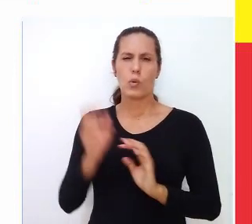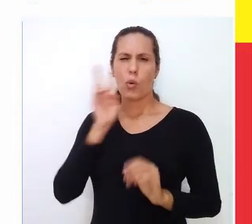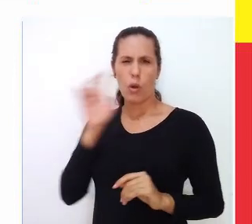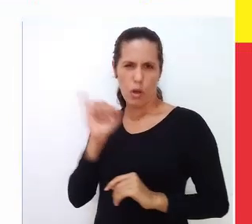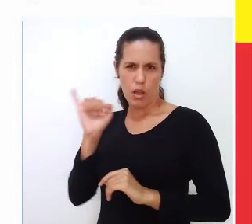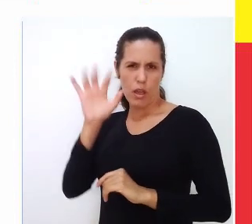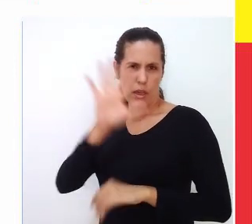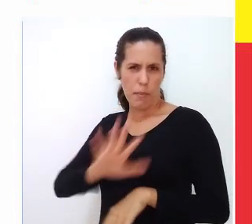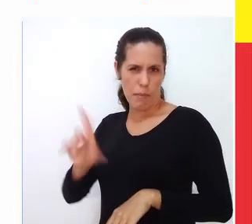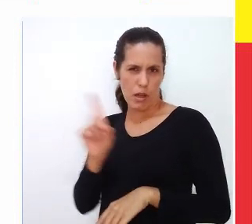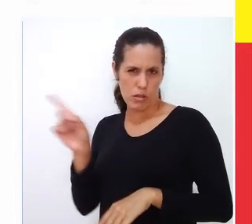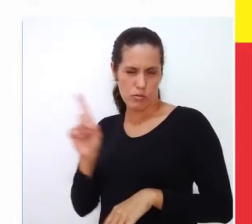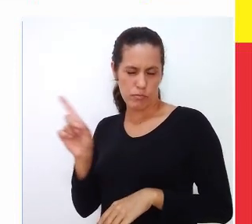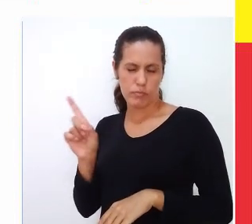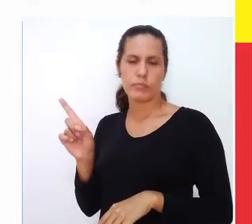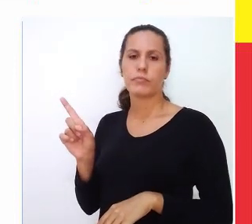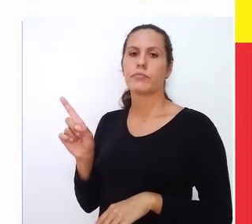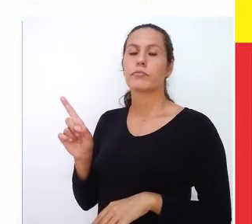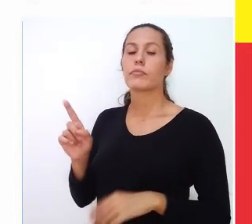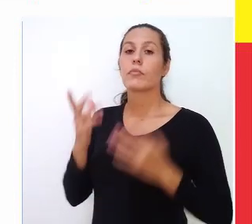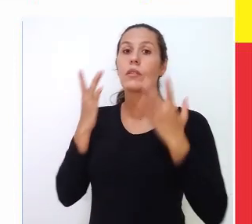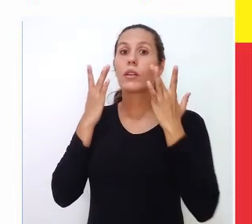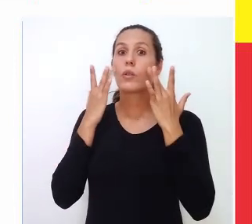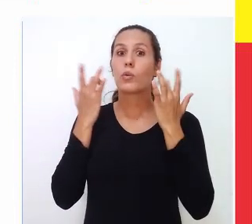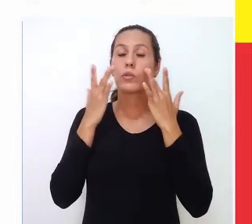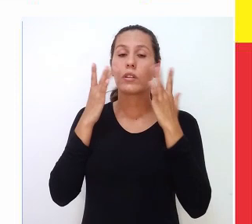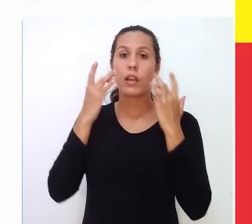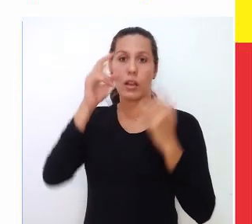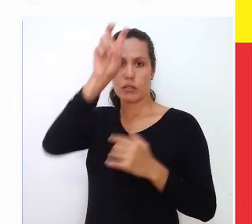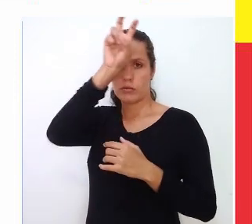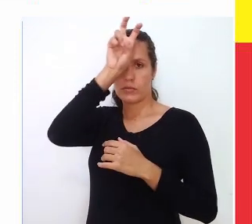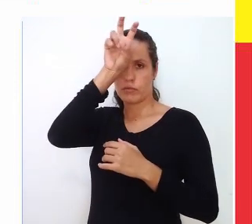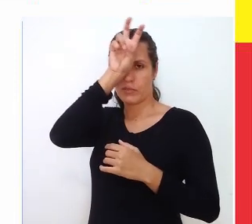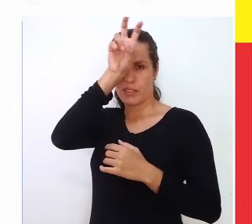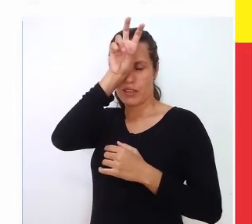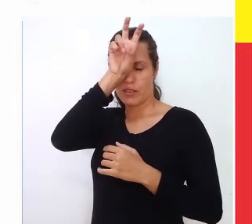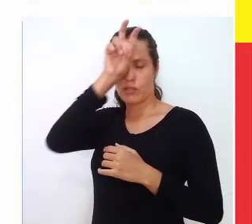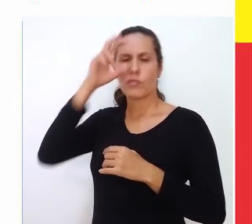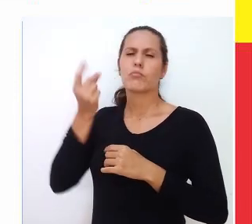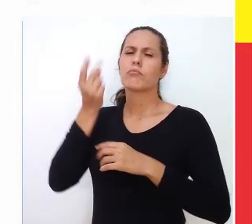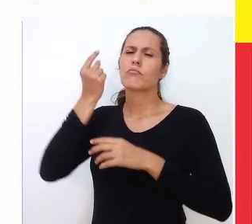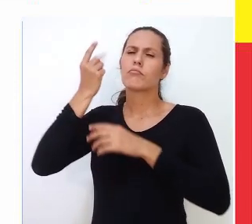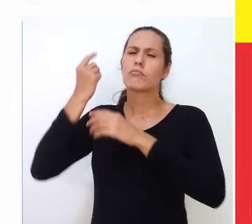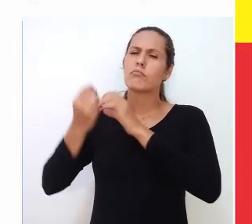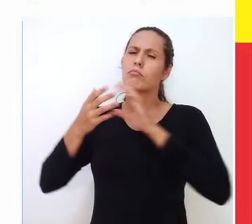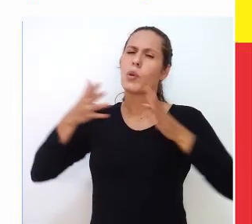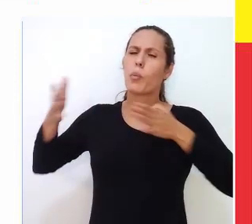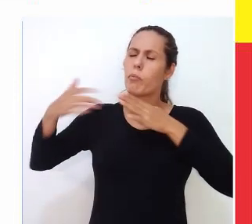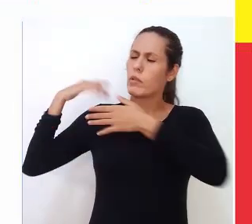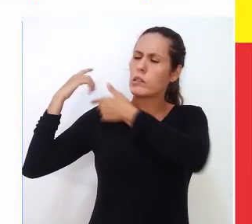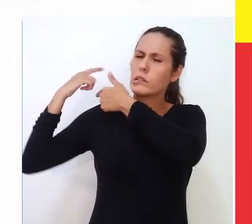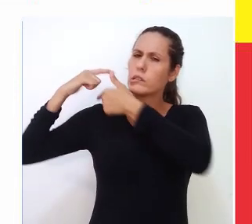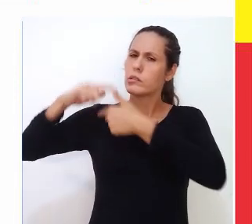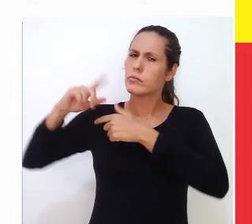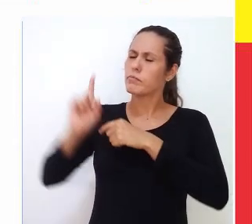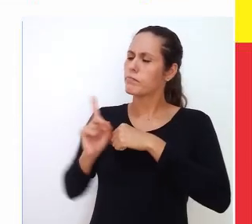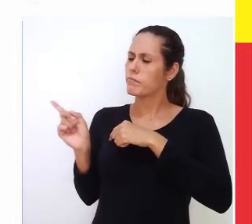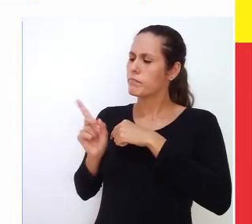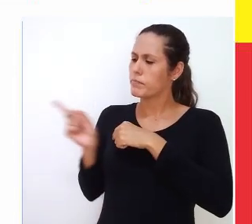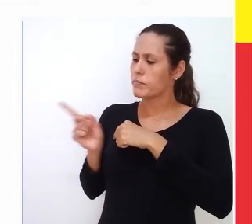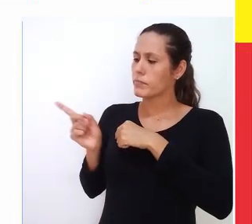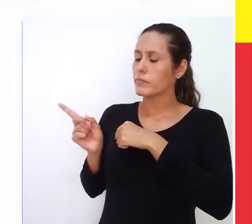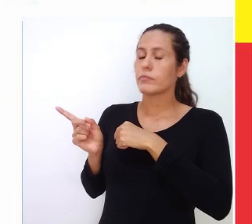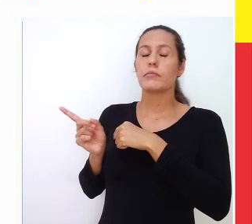vocês conseguem ver a foto de um teatro grego da época da Antiguidade Clássica. Então, no período em